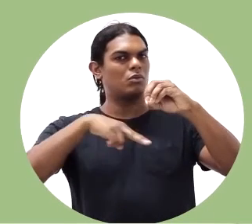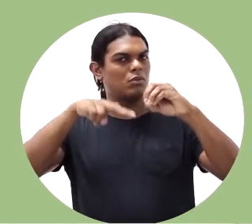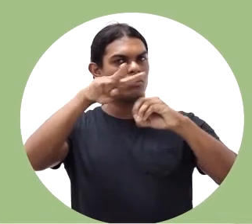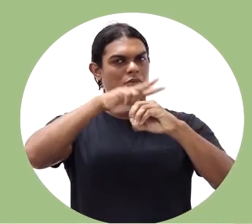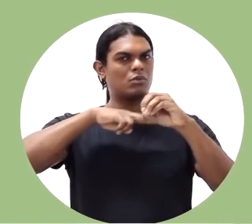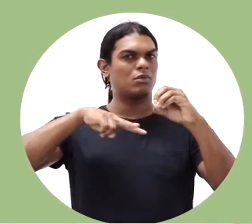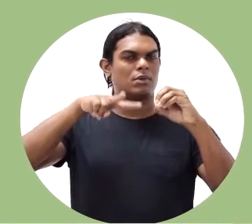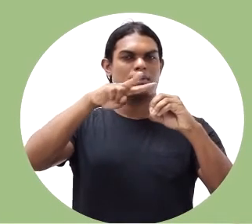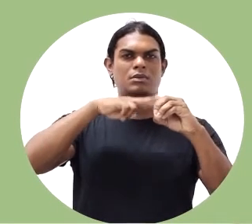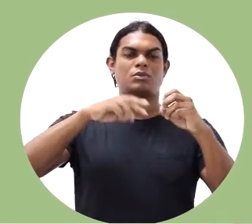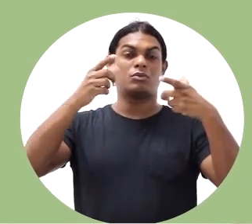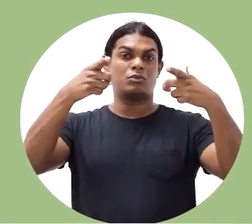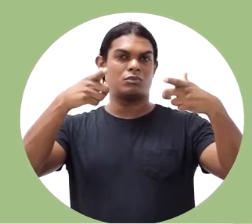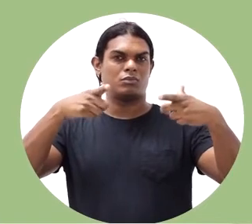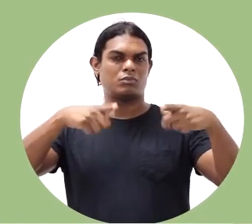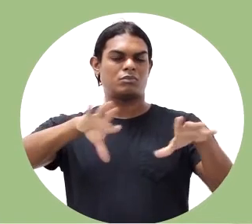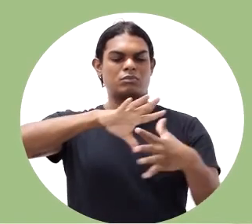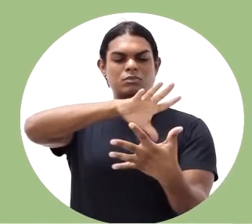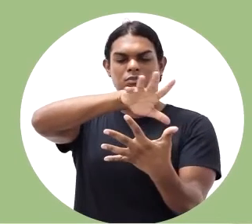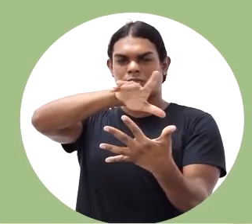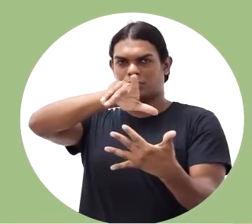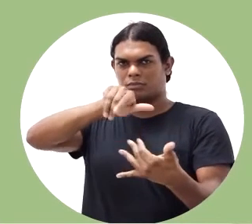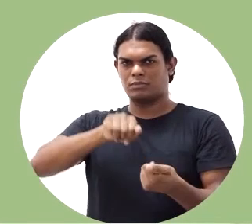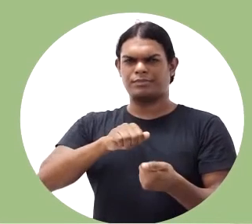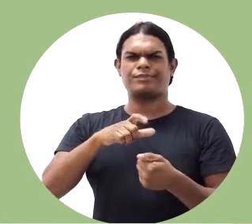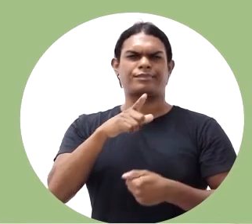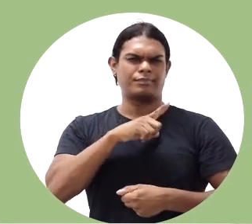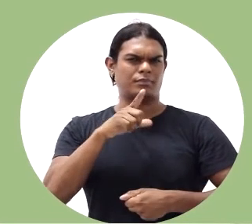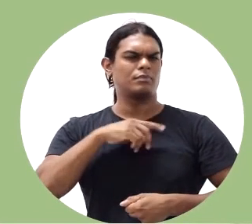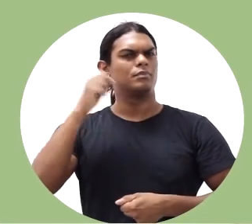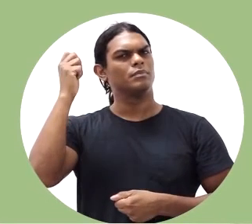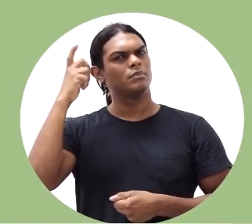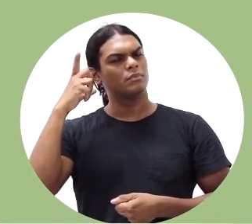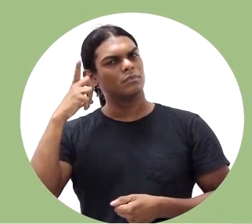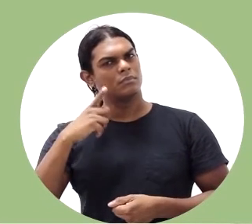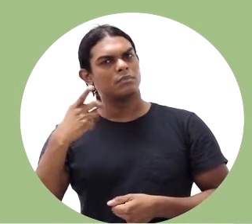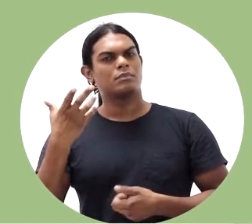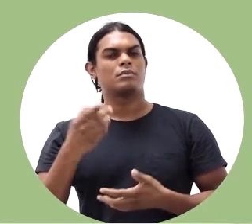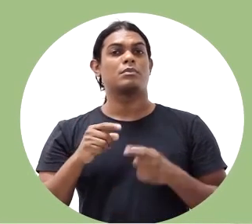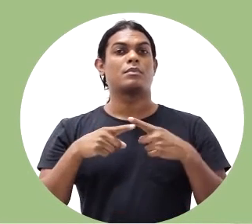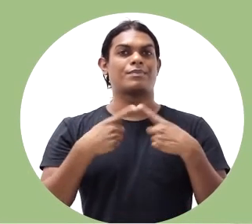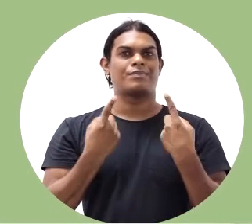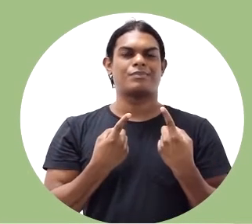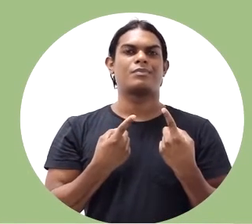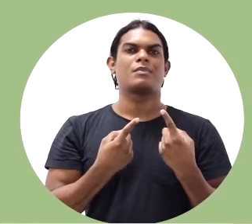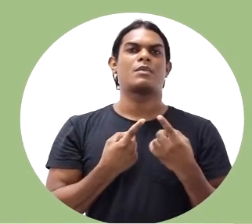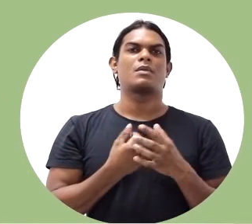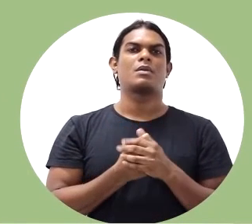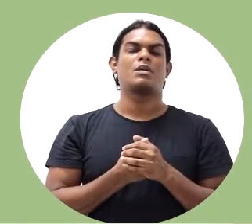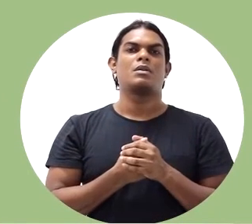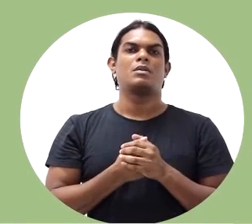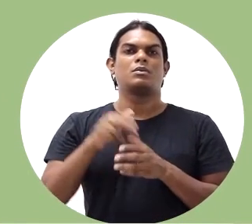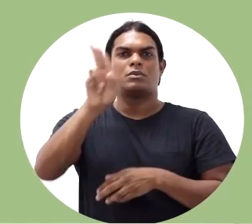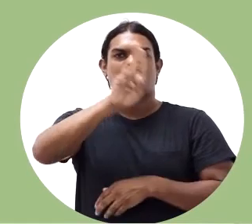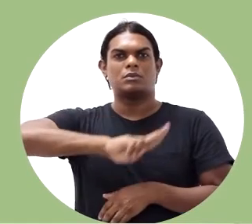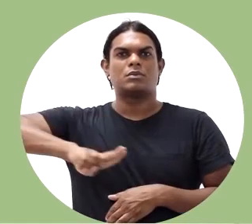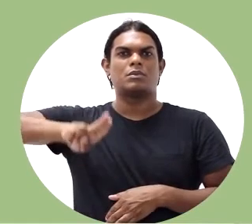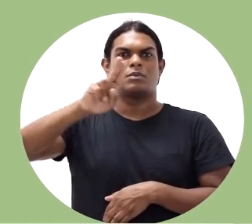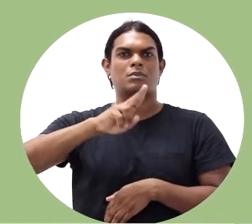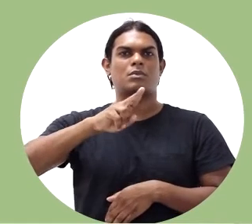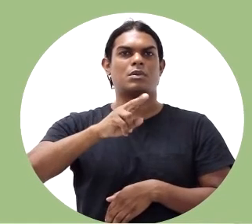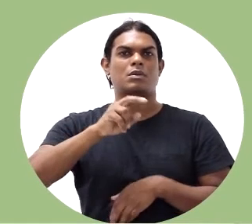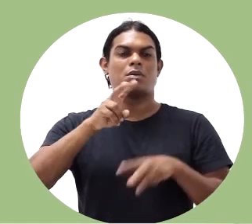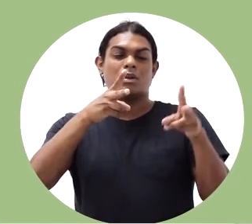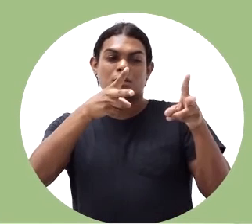a utilizar, tem no celular, né? Ou tem um aparelho à parte, mas é um sistema que ele serve para